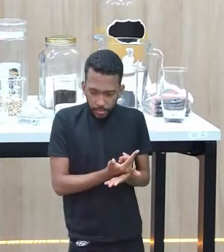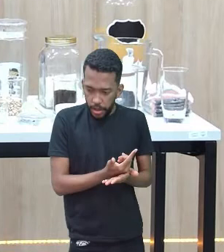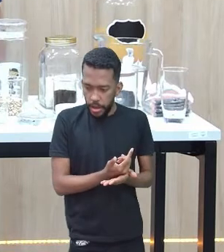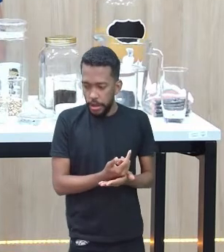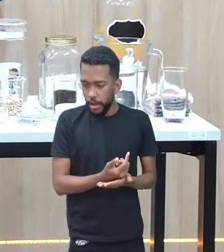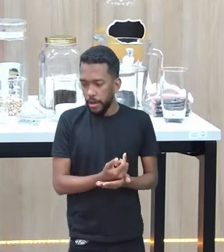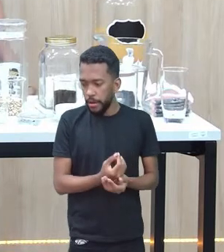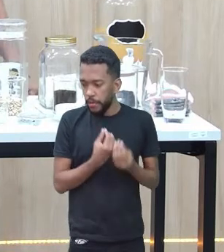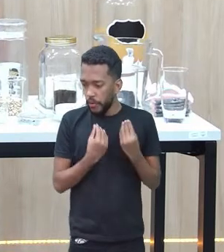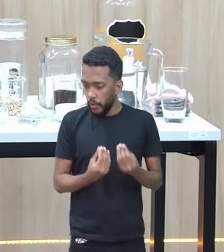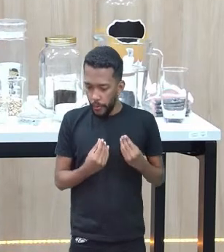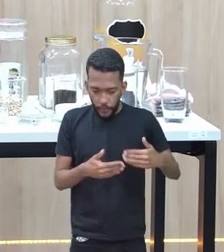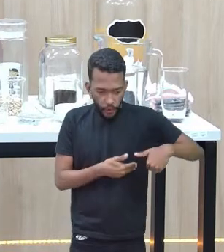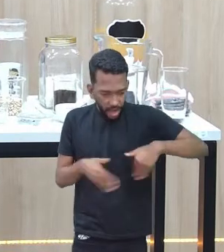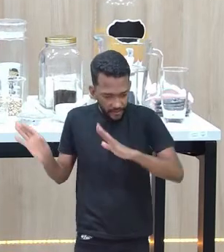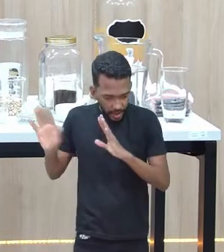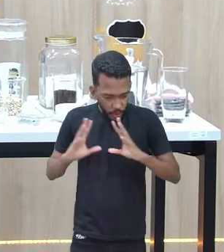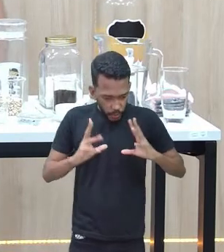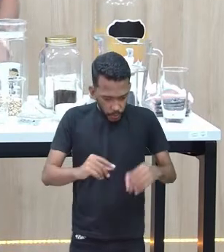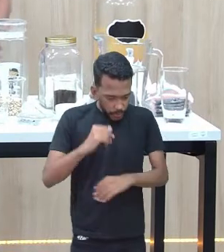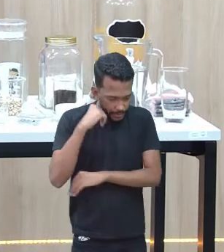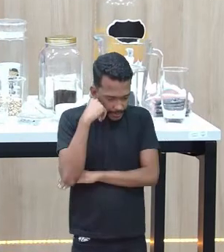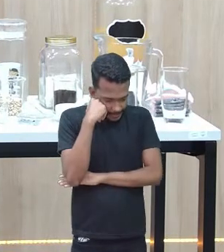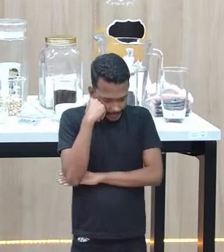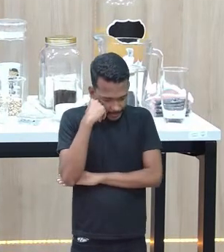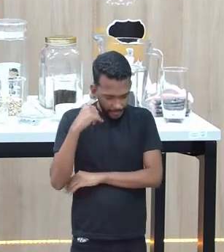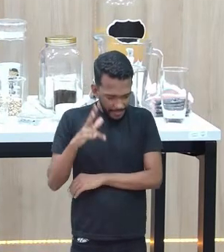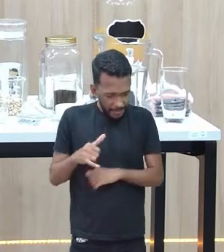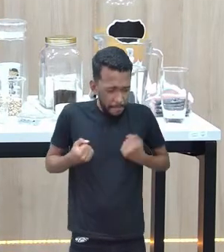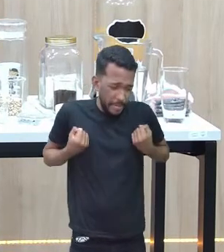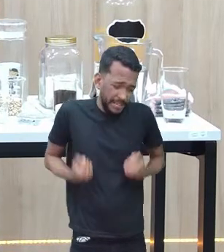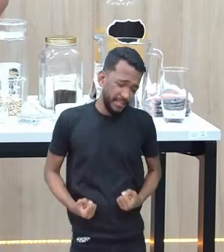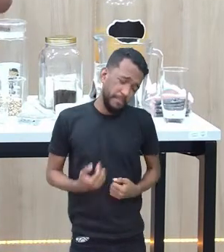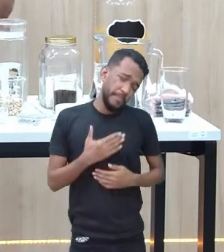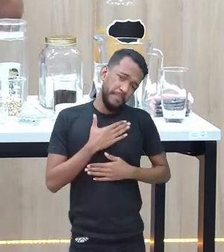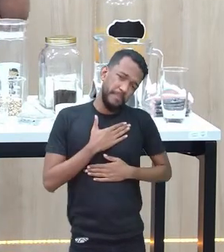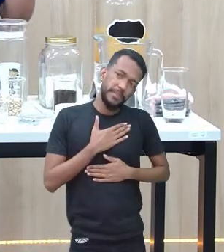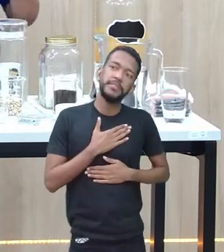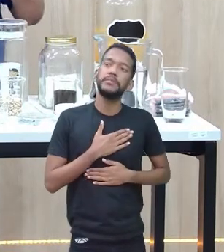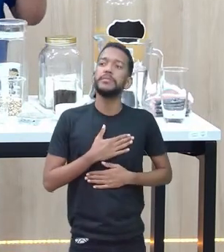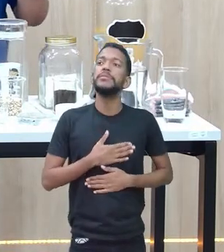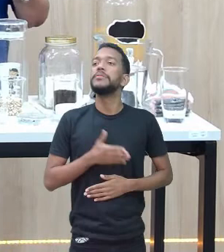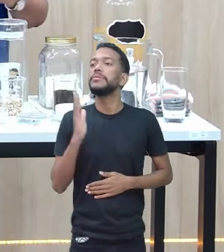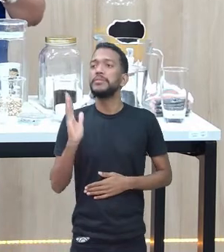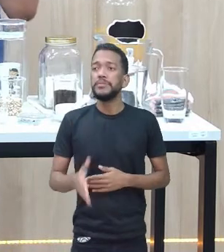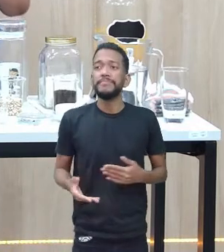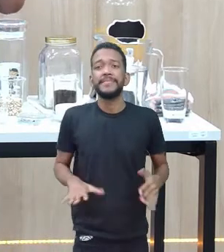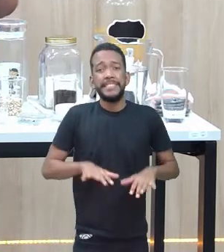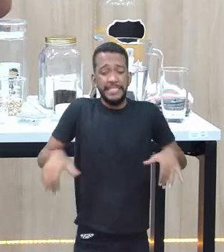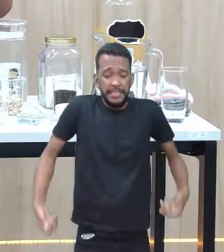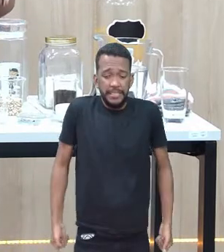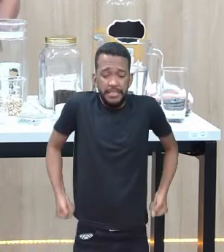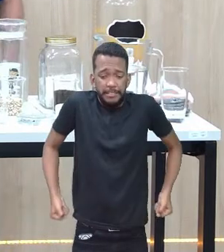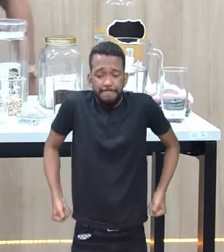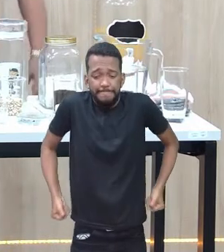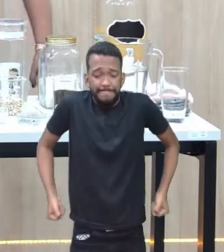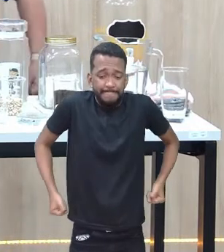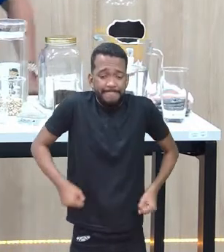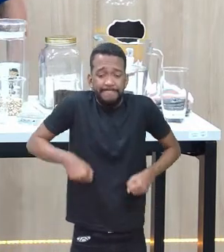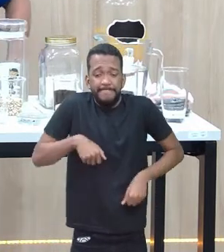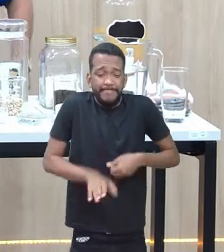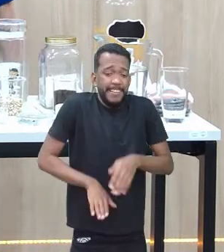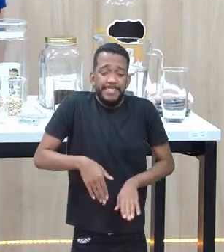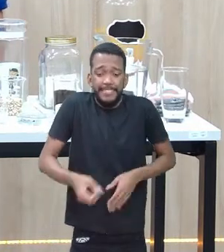vejo como é que eu vou levar tudo isso. Isso vai ficar pesado para mim. Depois de alguns passos, o que é que vai acontecer? Isso vai